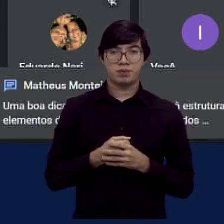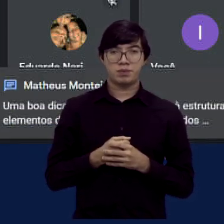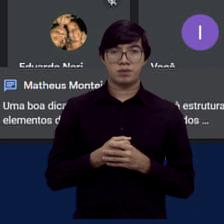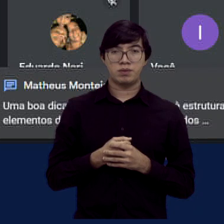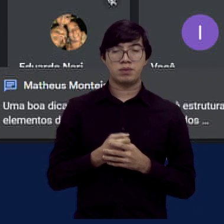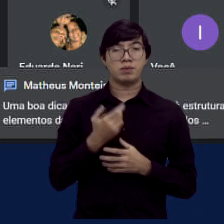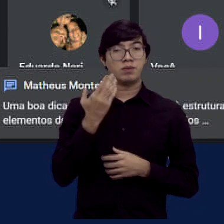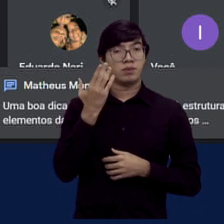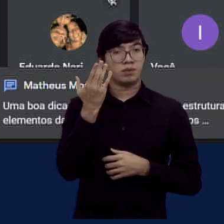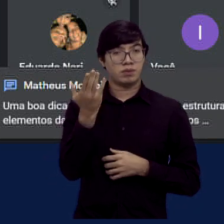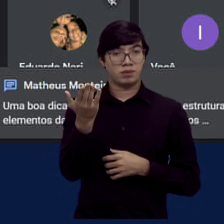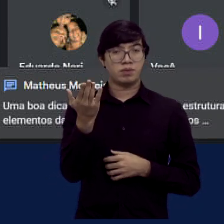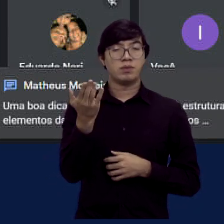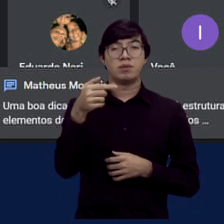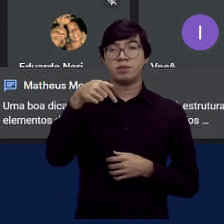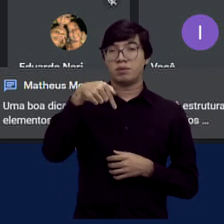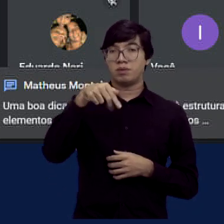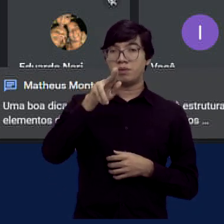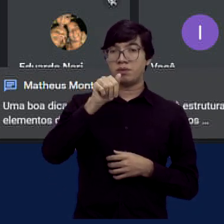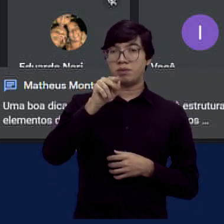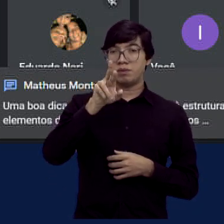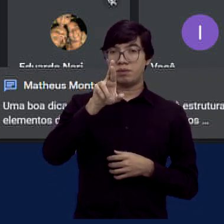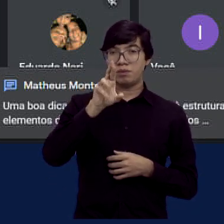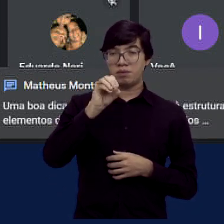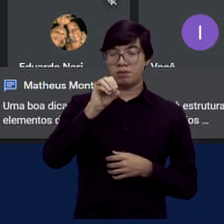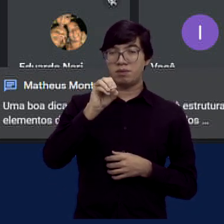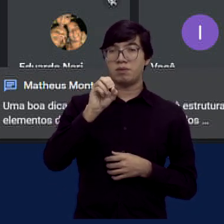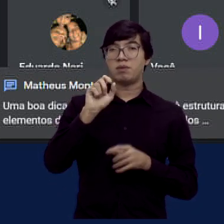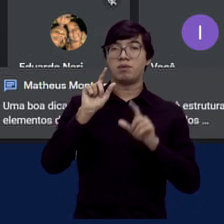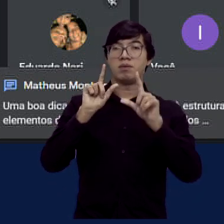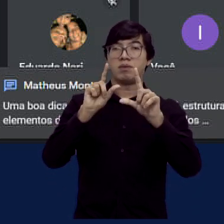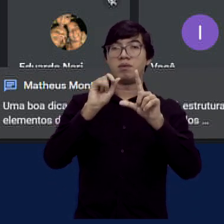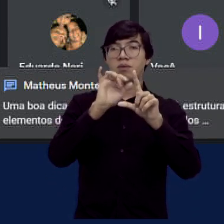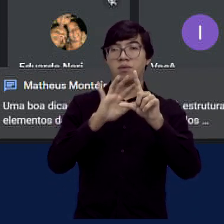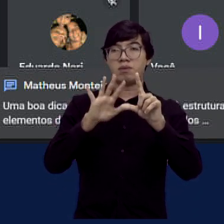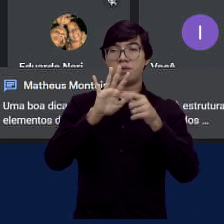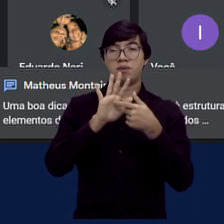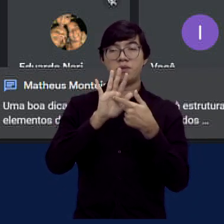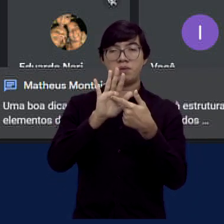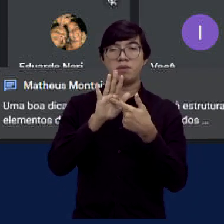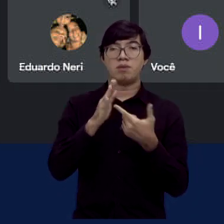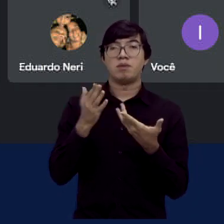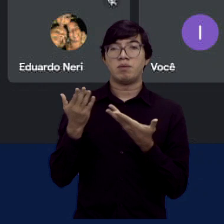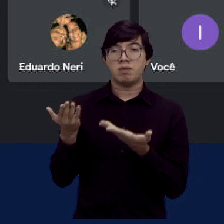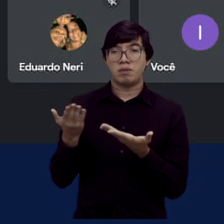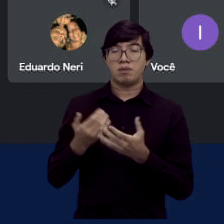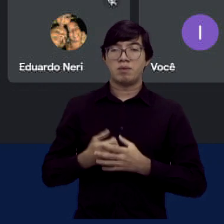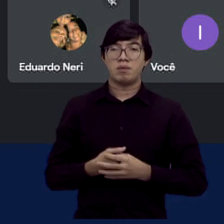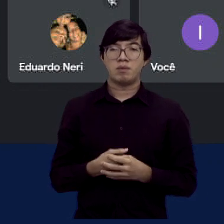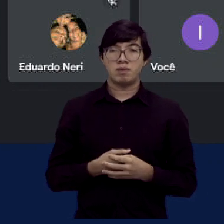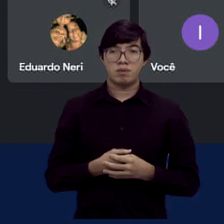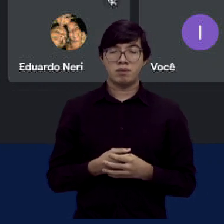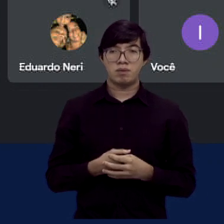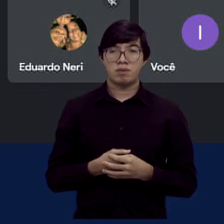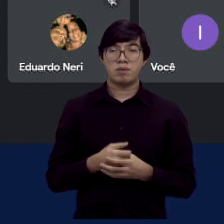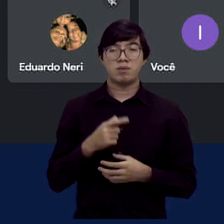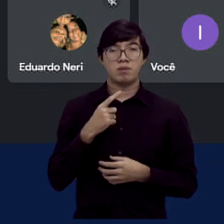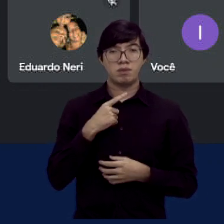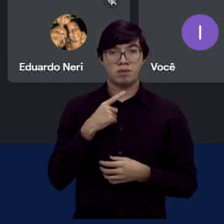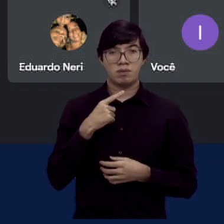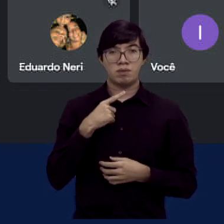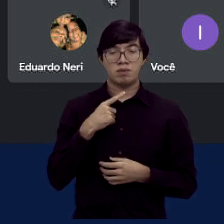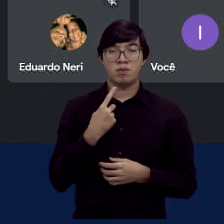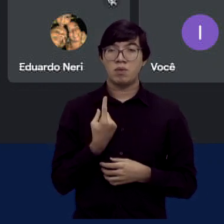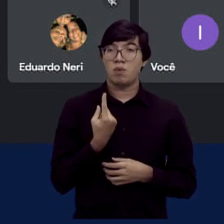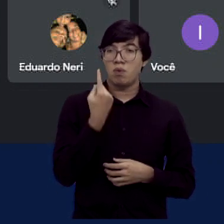alguma forma, completo. Vou tentar colocar aqui, ó, na minha tirinha Demonaldo, quando eu entrego um quadro, eu